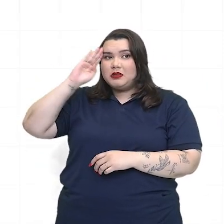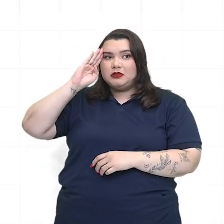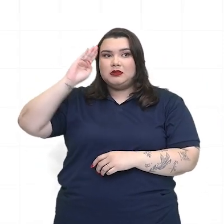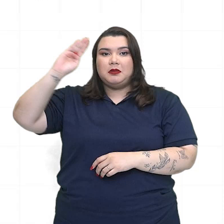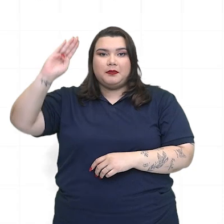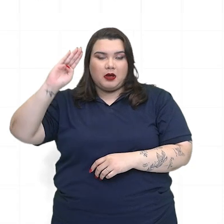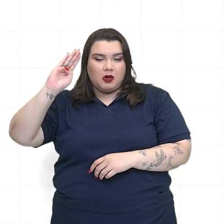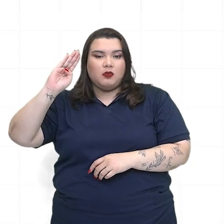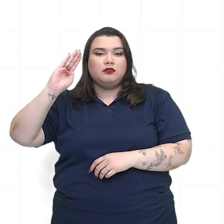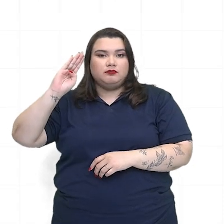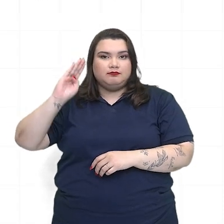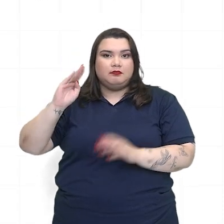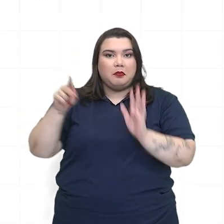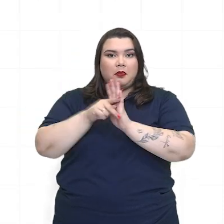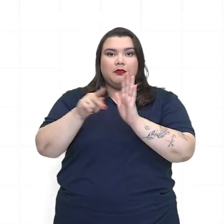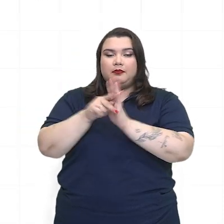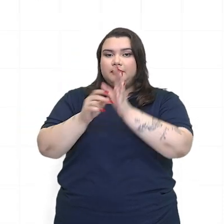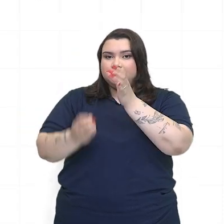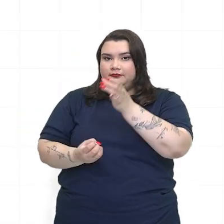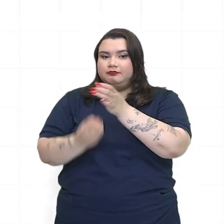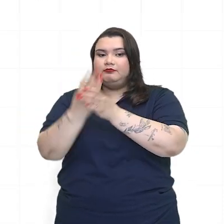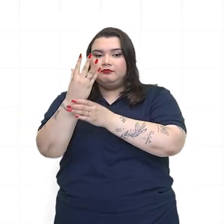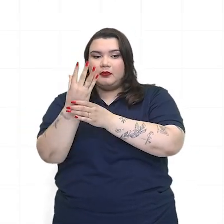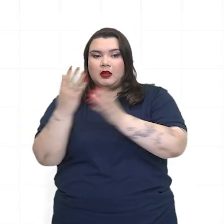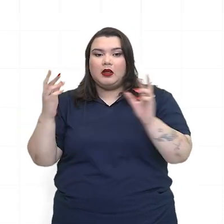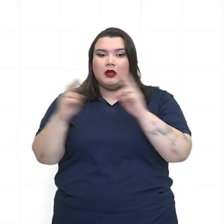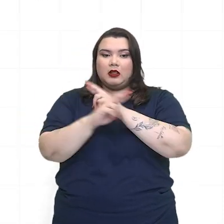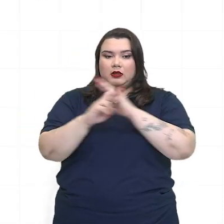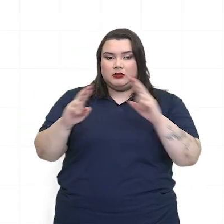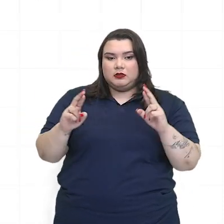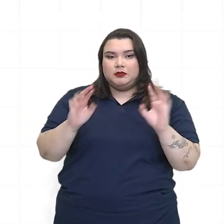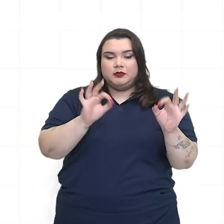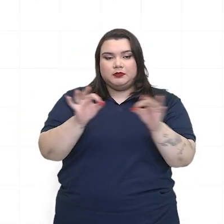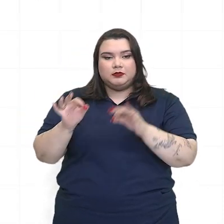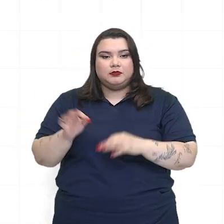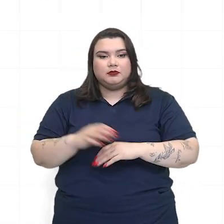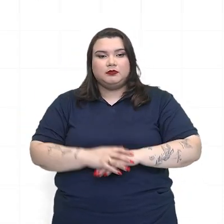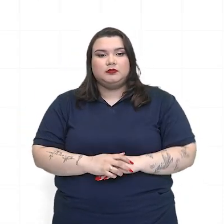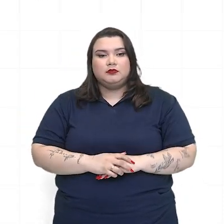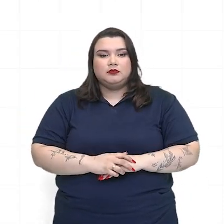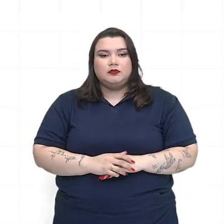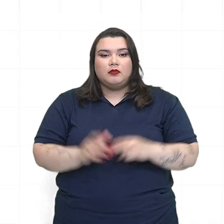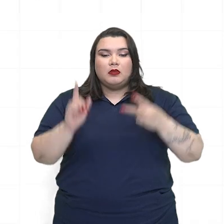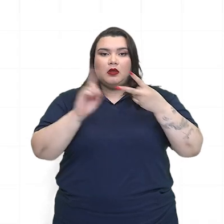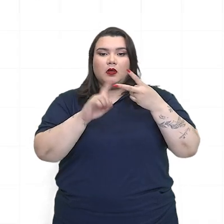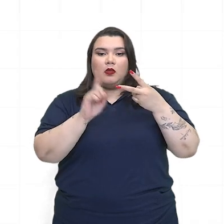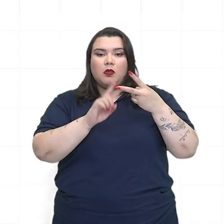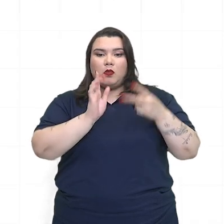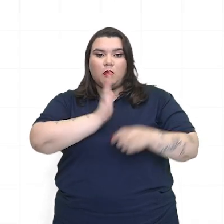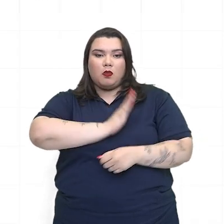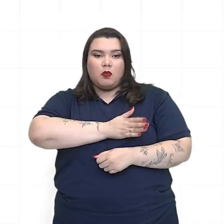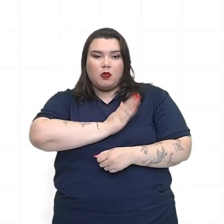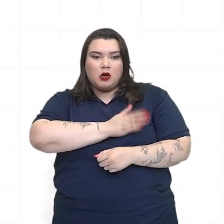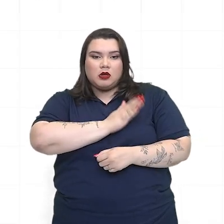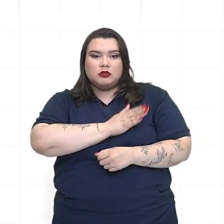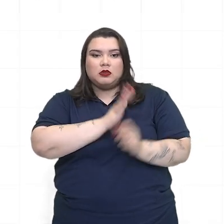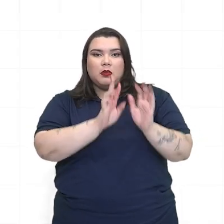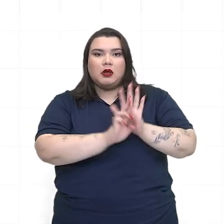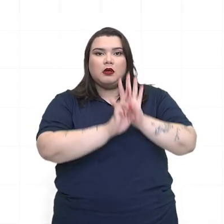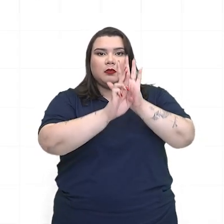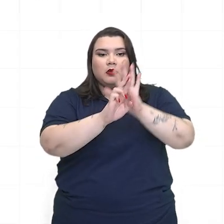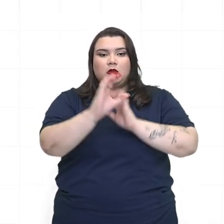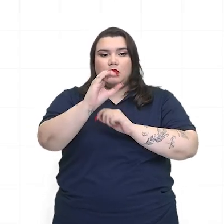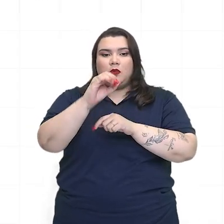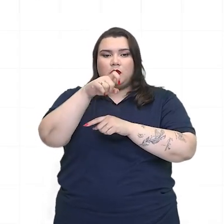da paternidade da criação, né? Ligado muito à criação. O coração de Oxum,